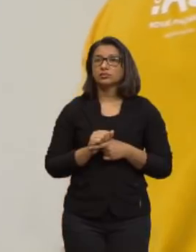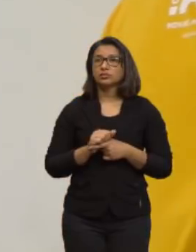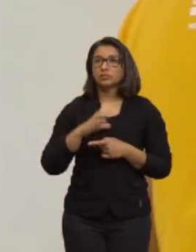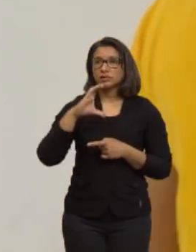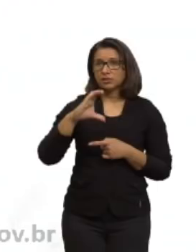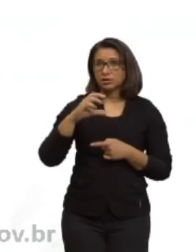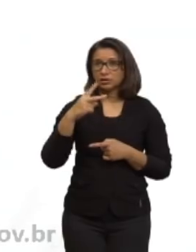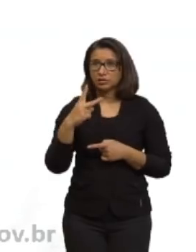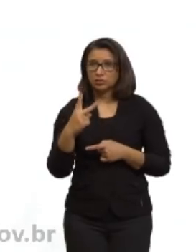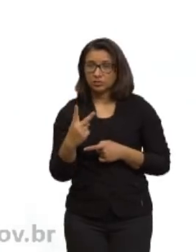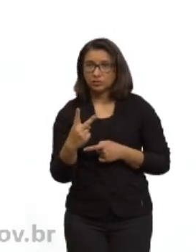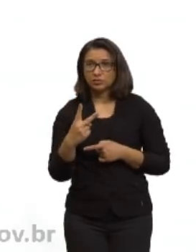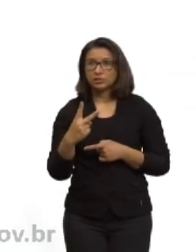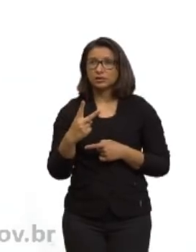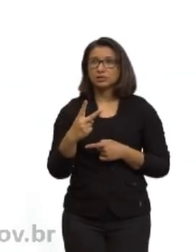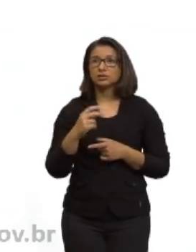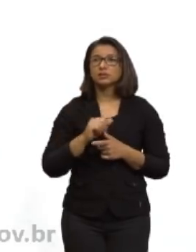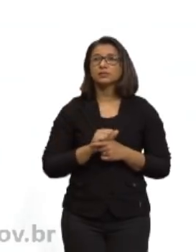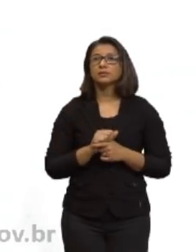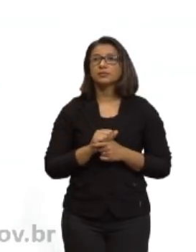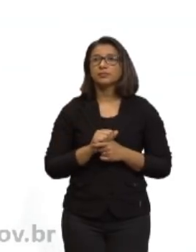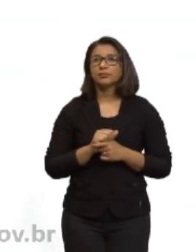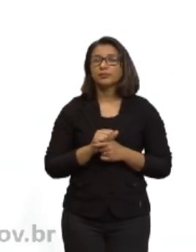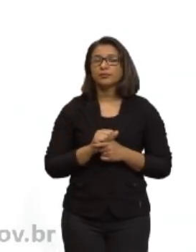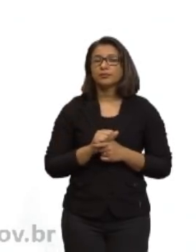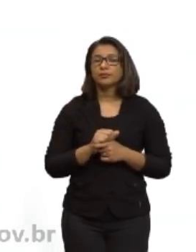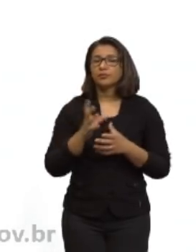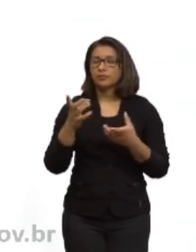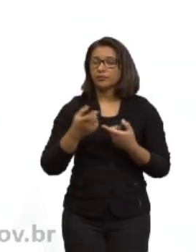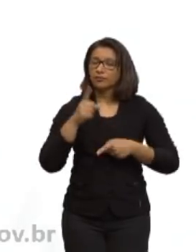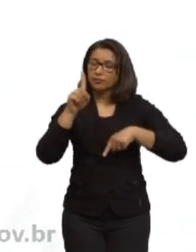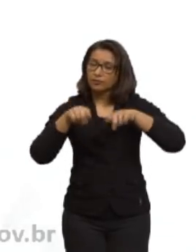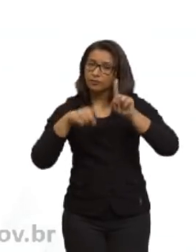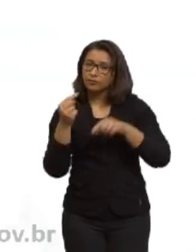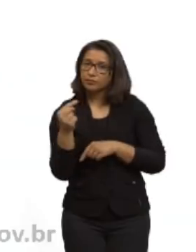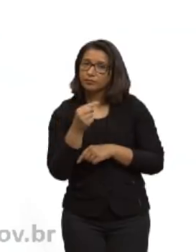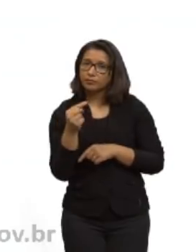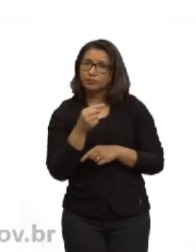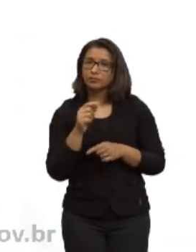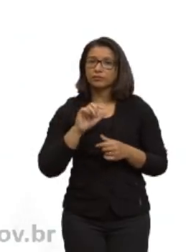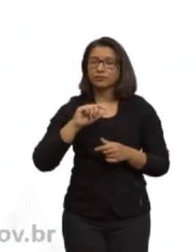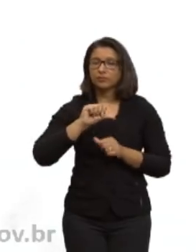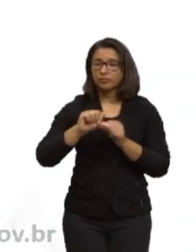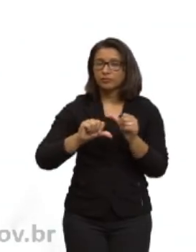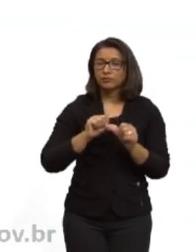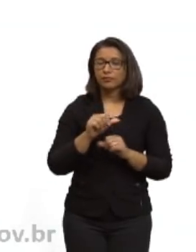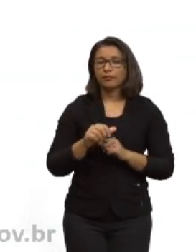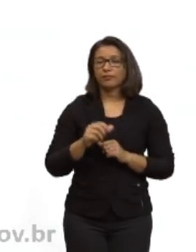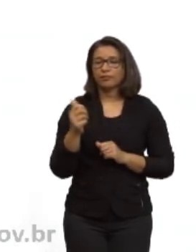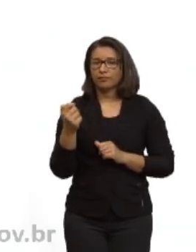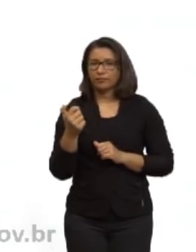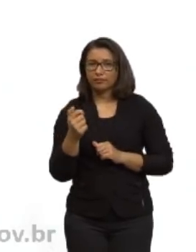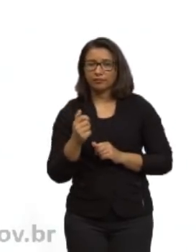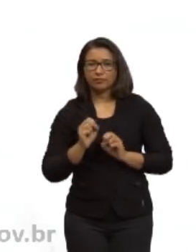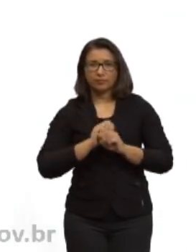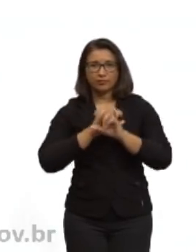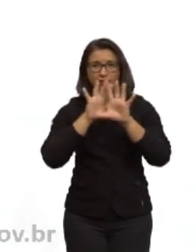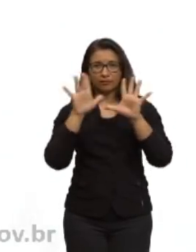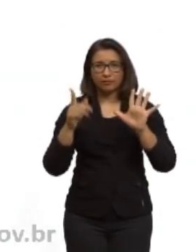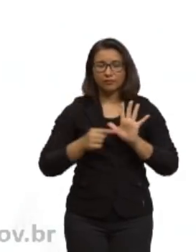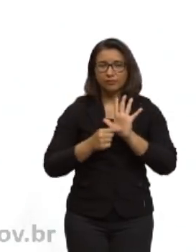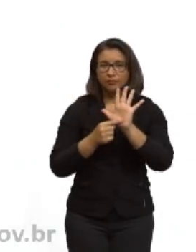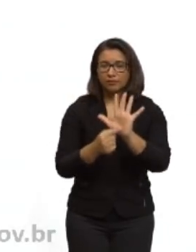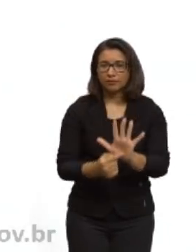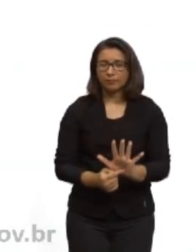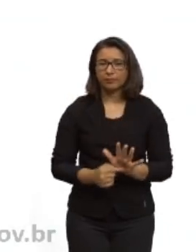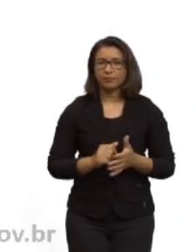desculpa e eu quero a minha entalpia disso aqui vou trocar de caneta para ficar bem claro que eu estou fazendo